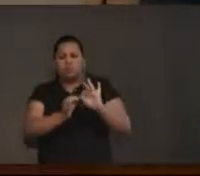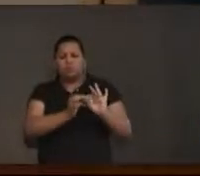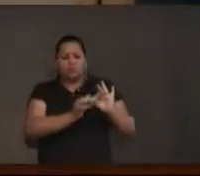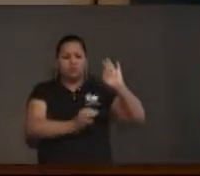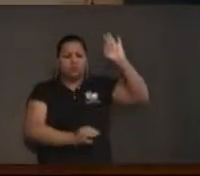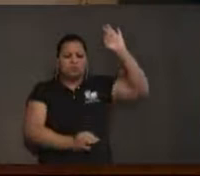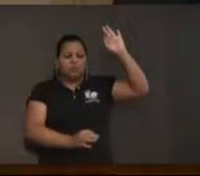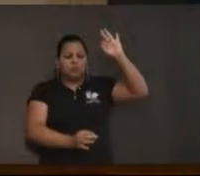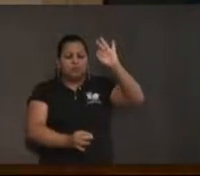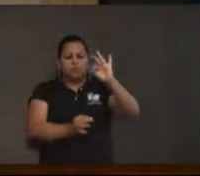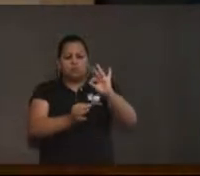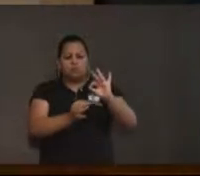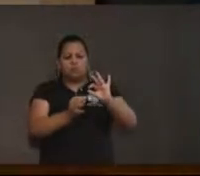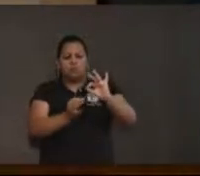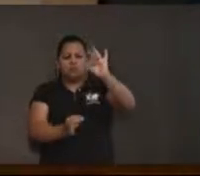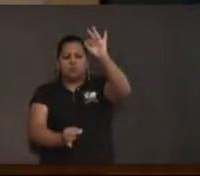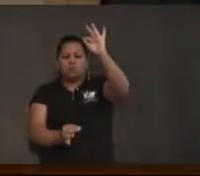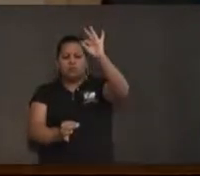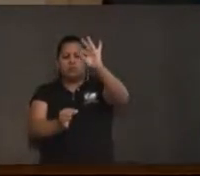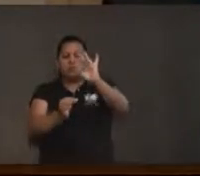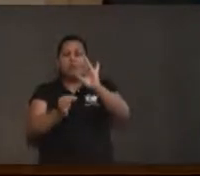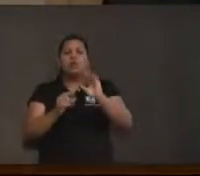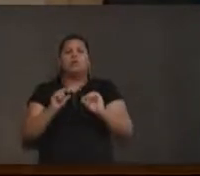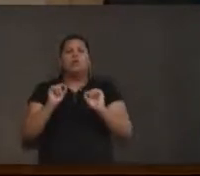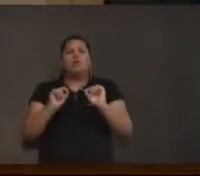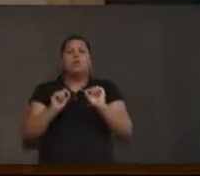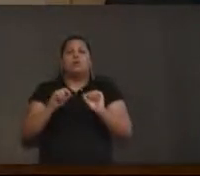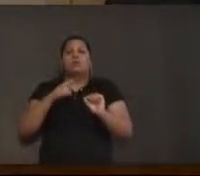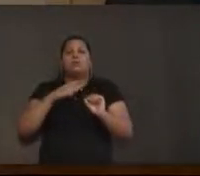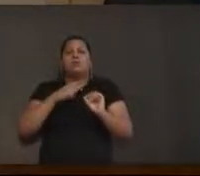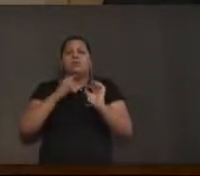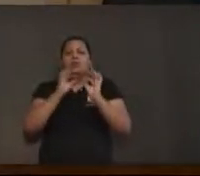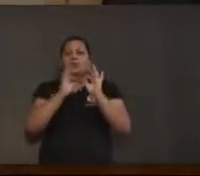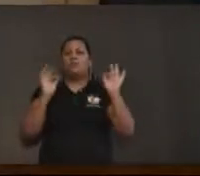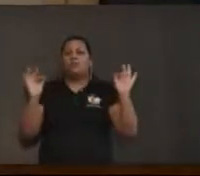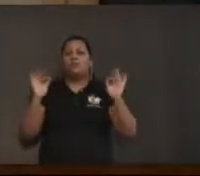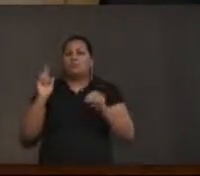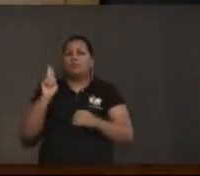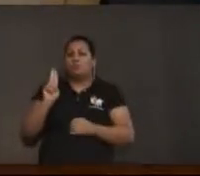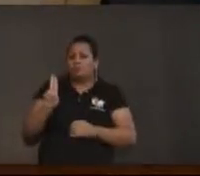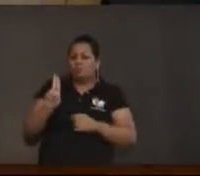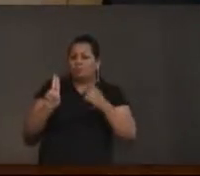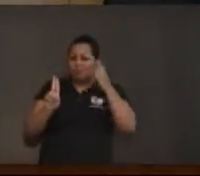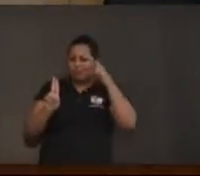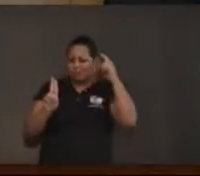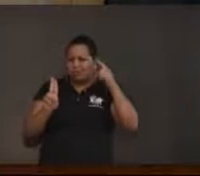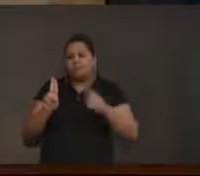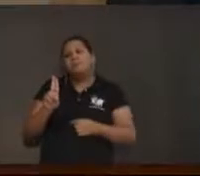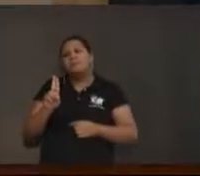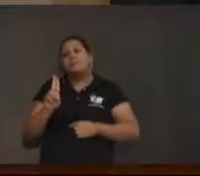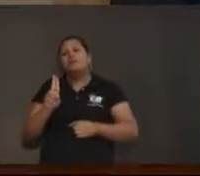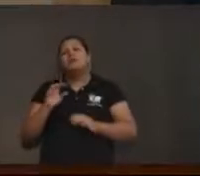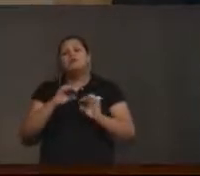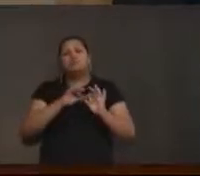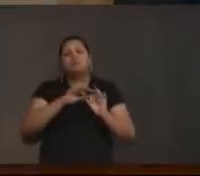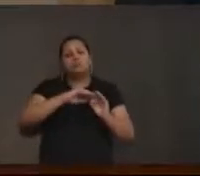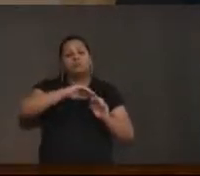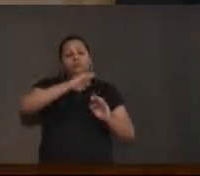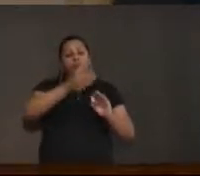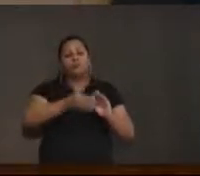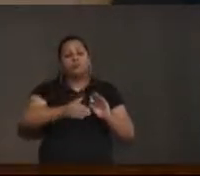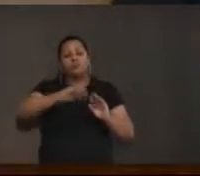avaliado uma função um tá função Muda aquele espaço que eu falei para vocês ele sobe desce sobe desce sobe